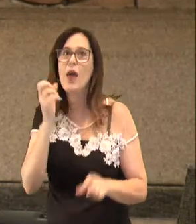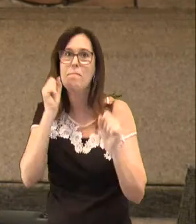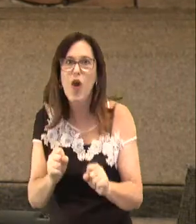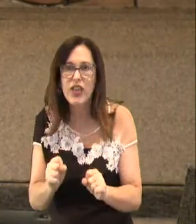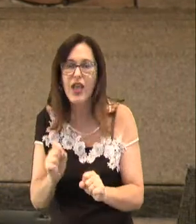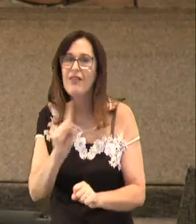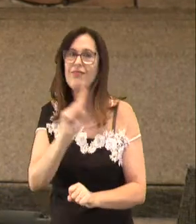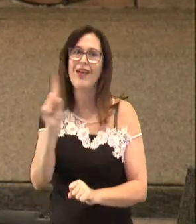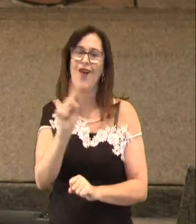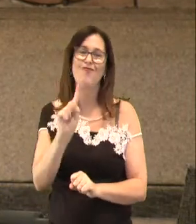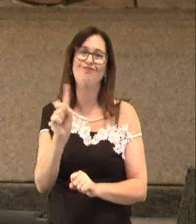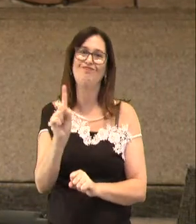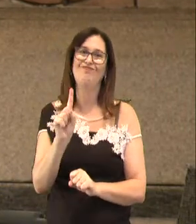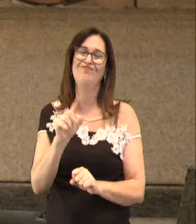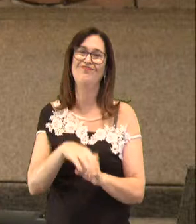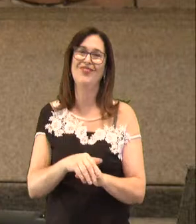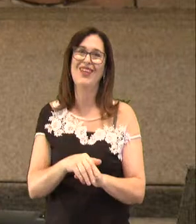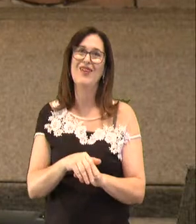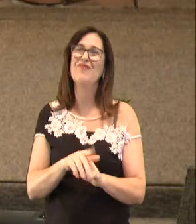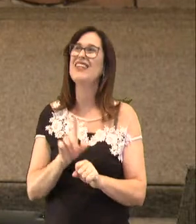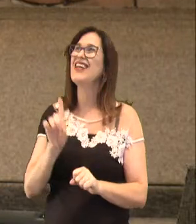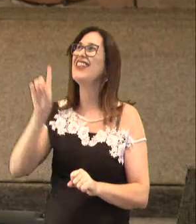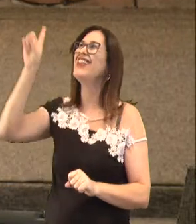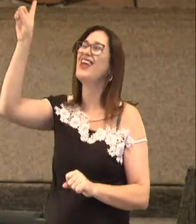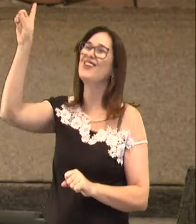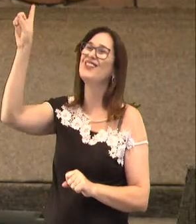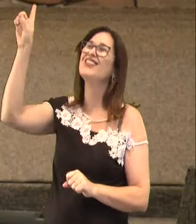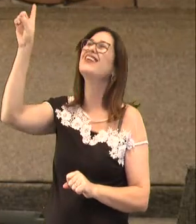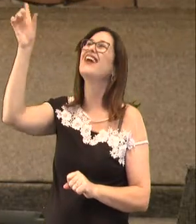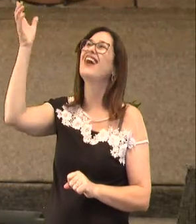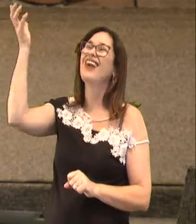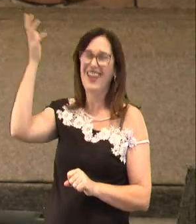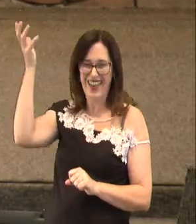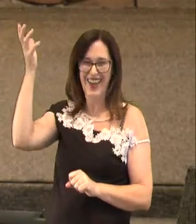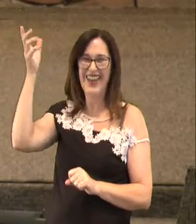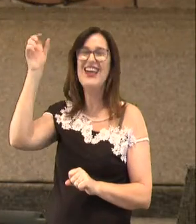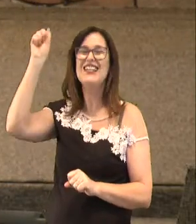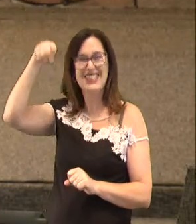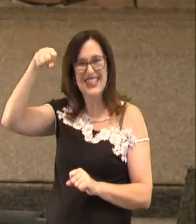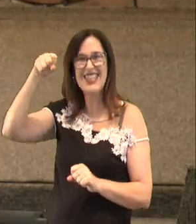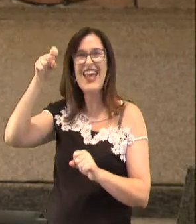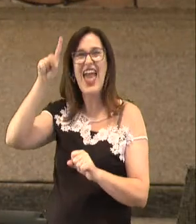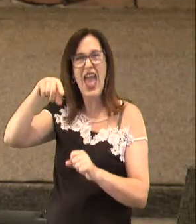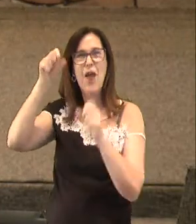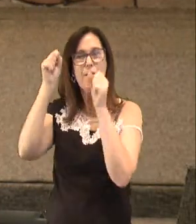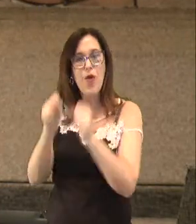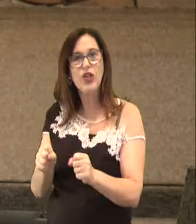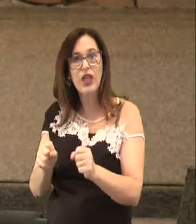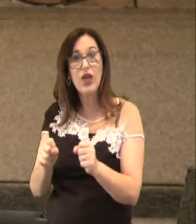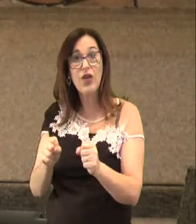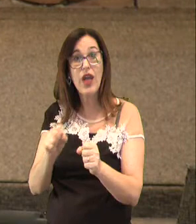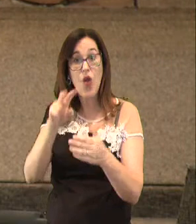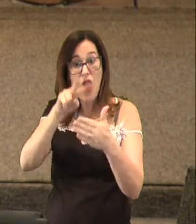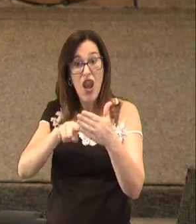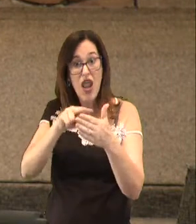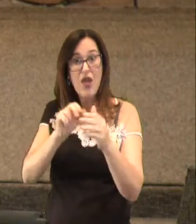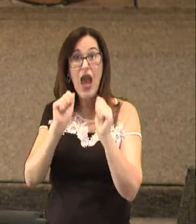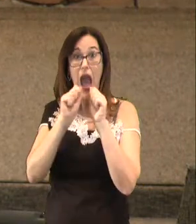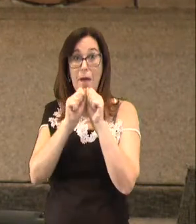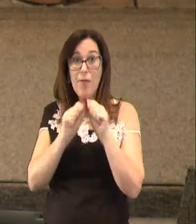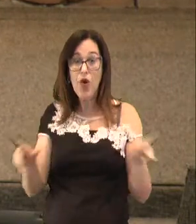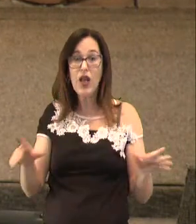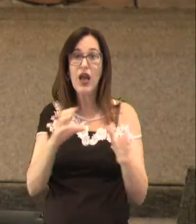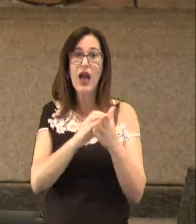mas em relação ao nosso Deus soberano, querer é sim poder. Eu quero ler com você o que está escrito em